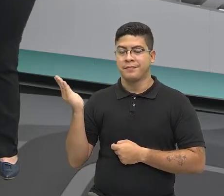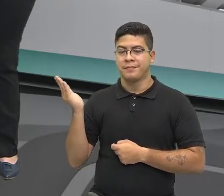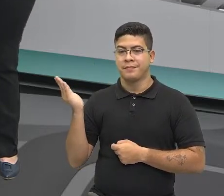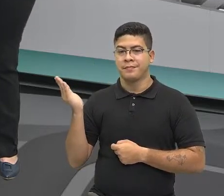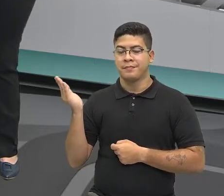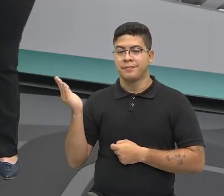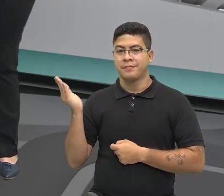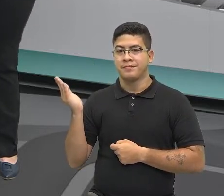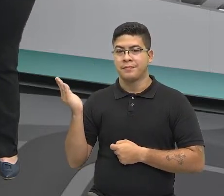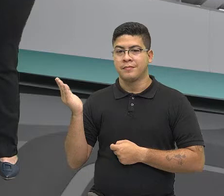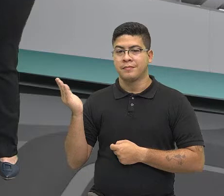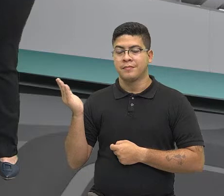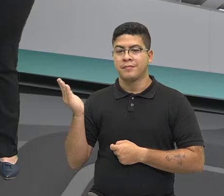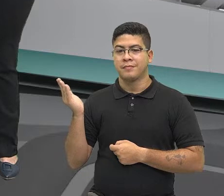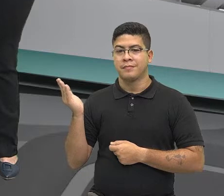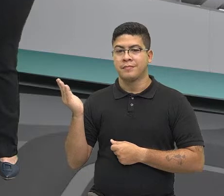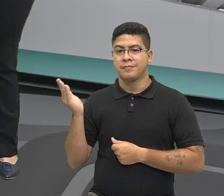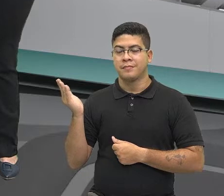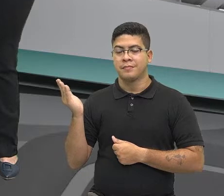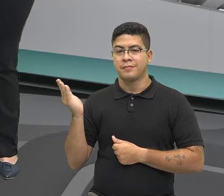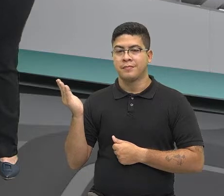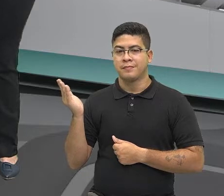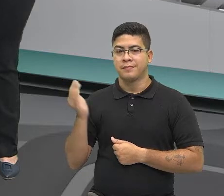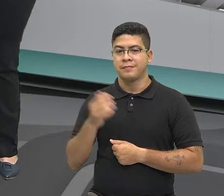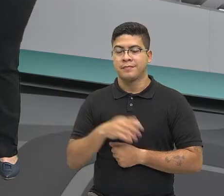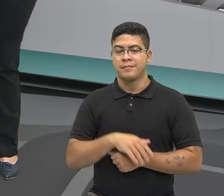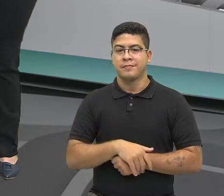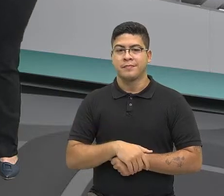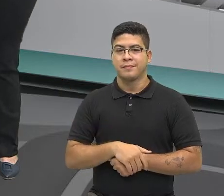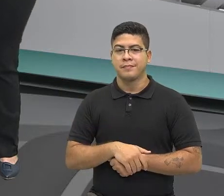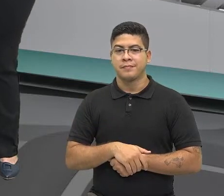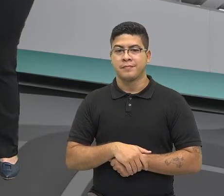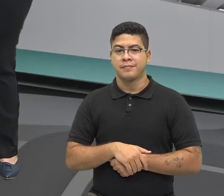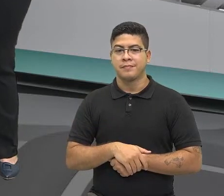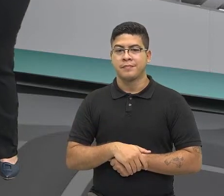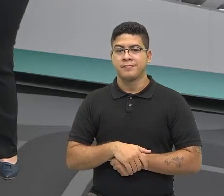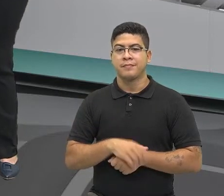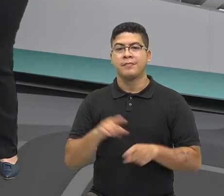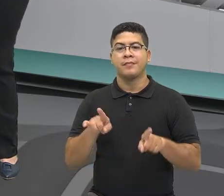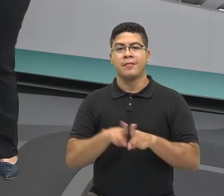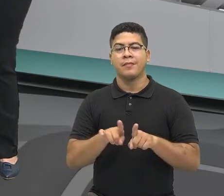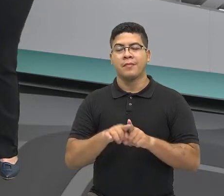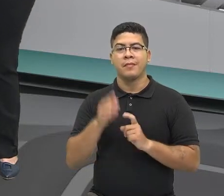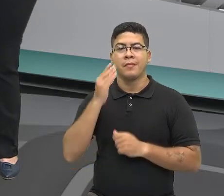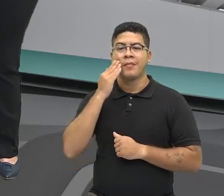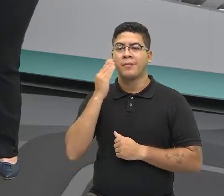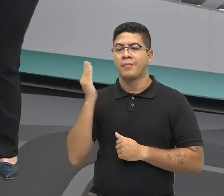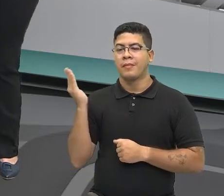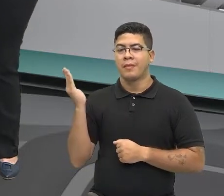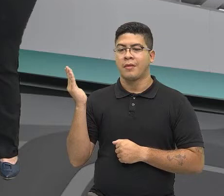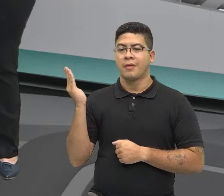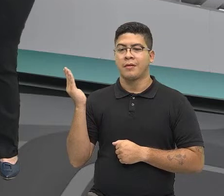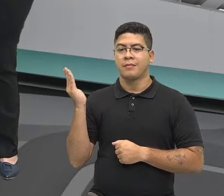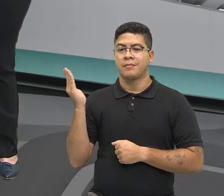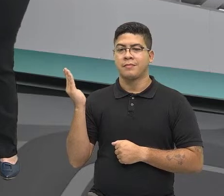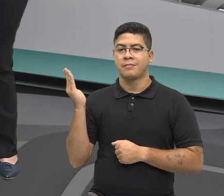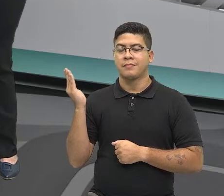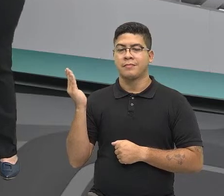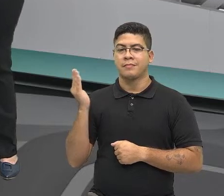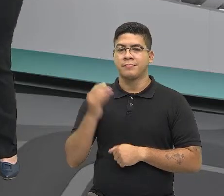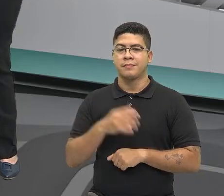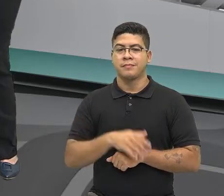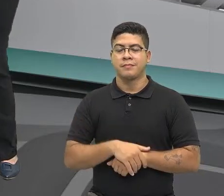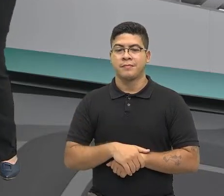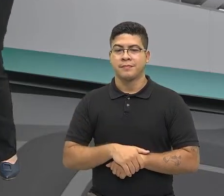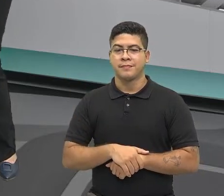Cortez Rodrigues, Alfredo Guisado, é o próximo, e Santa Rita, né, chama Santa Rita Pintor,